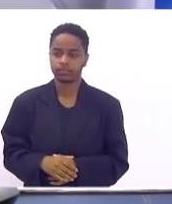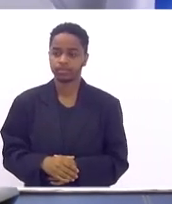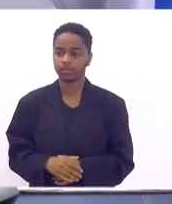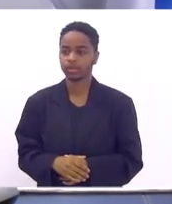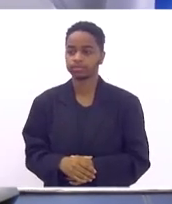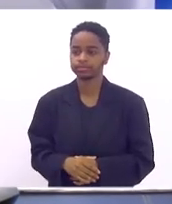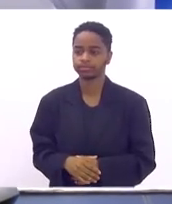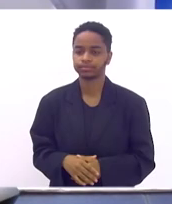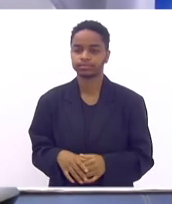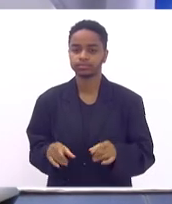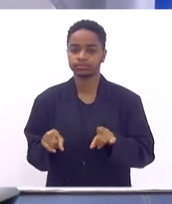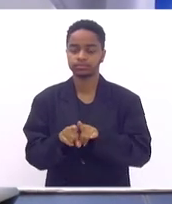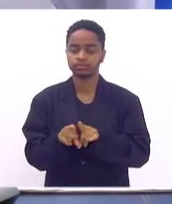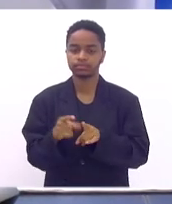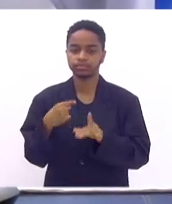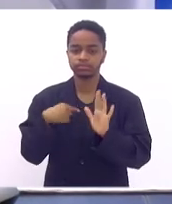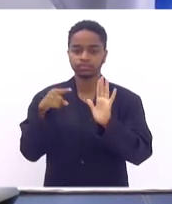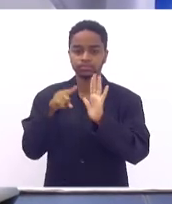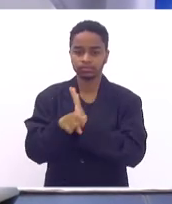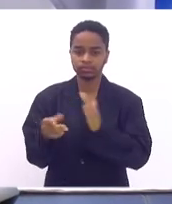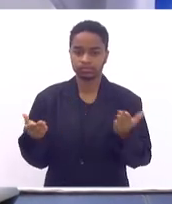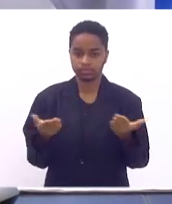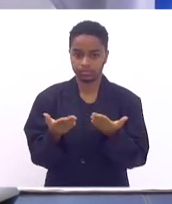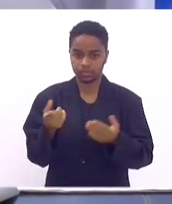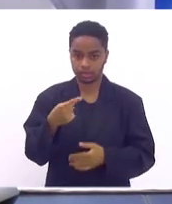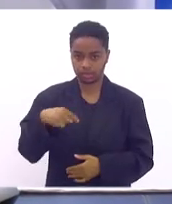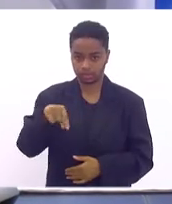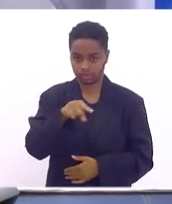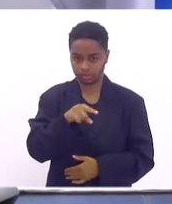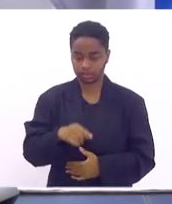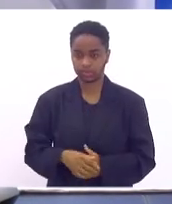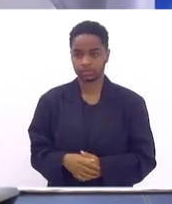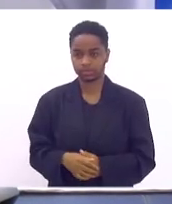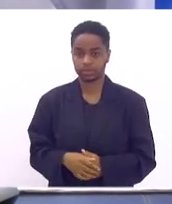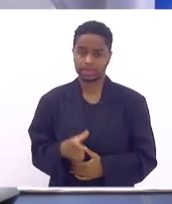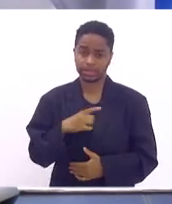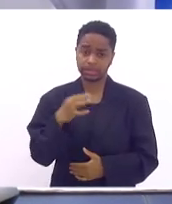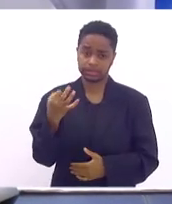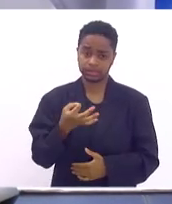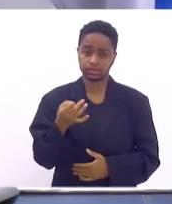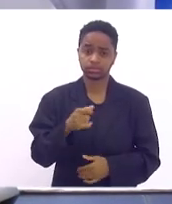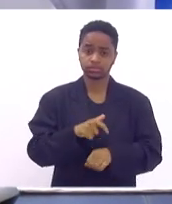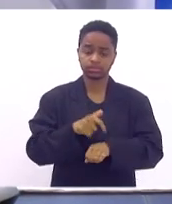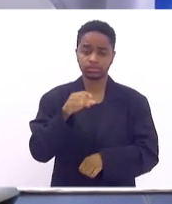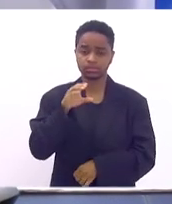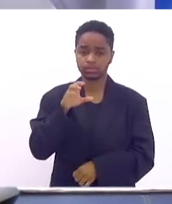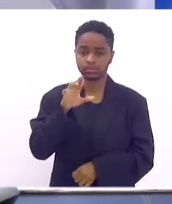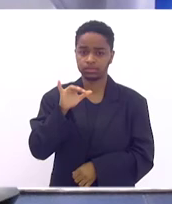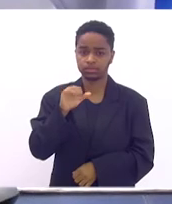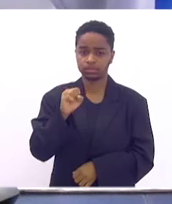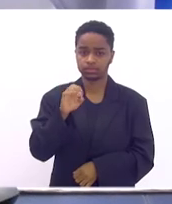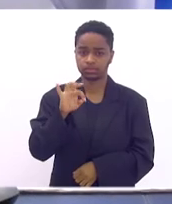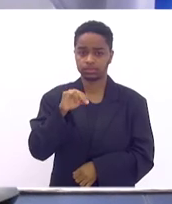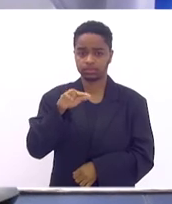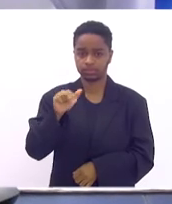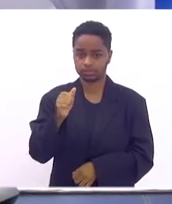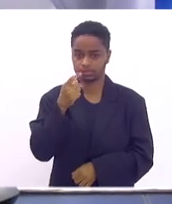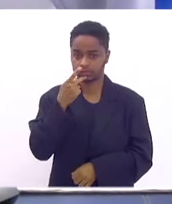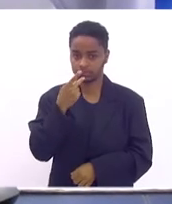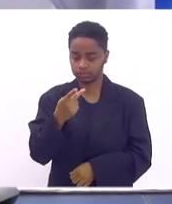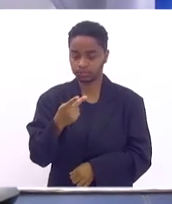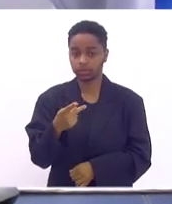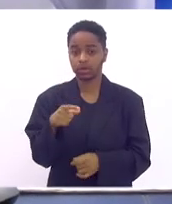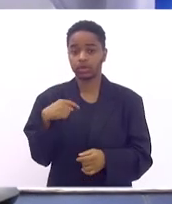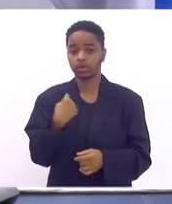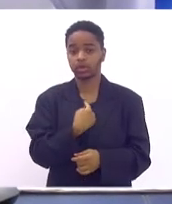a pergunta que eu gostaria de fazer, é que em toda, e com certeza na fala da doutora Cristina também, em todas as